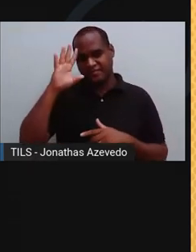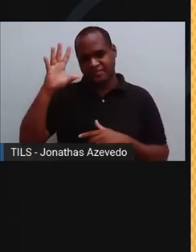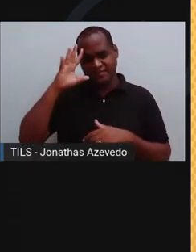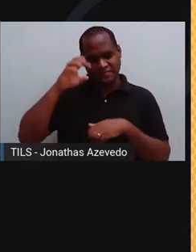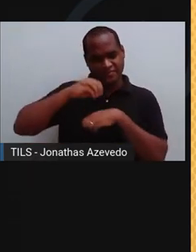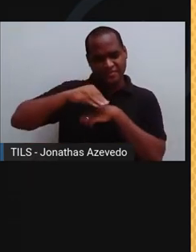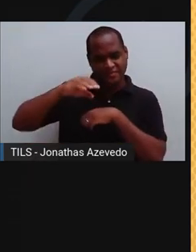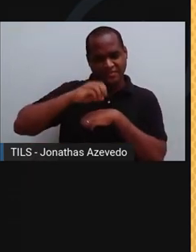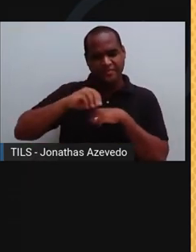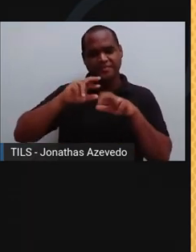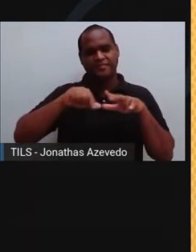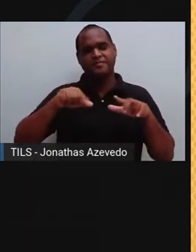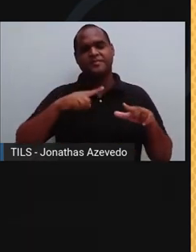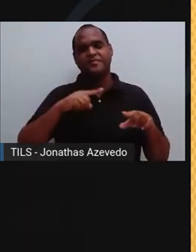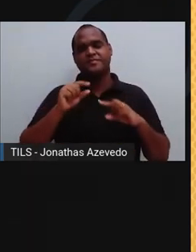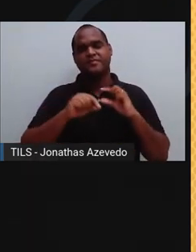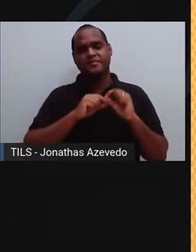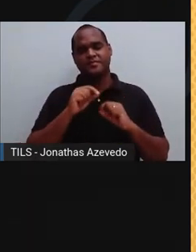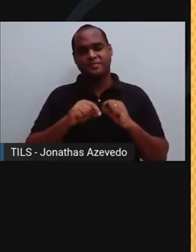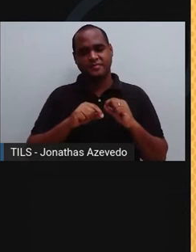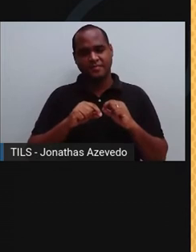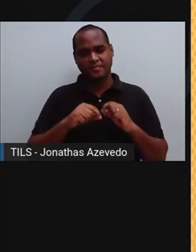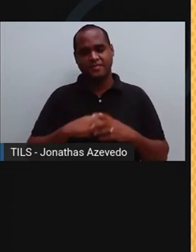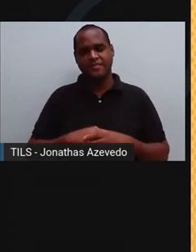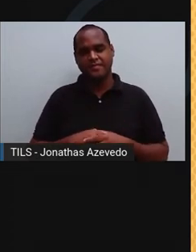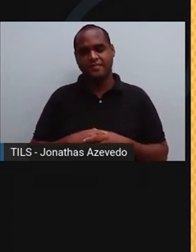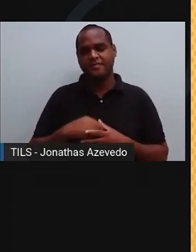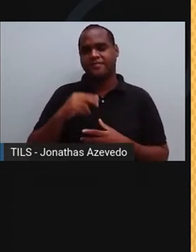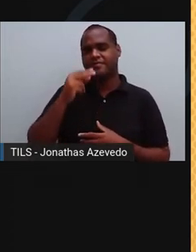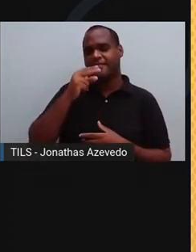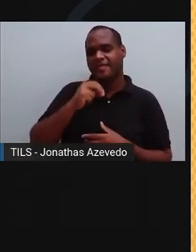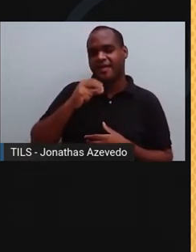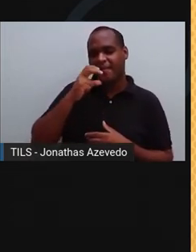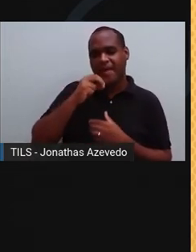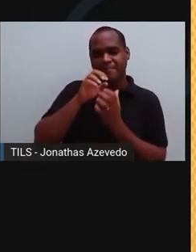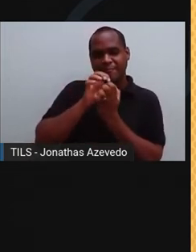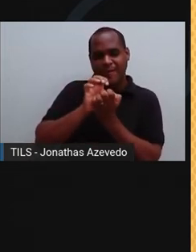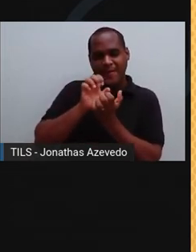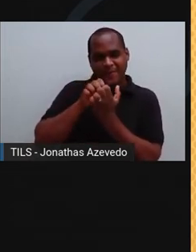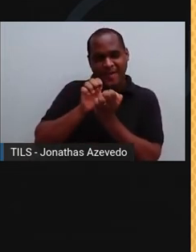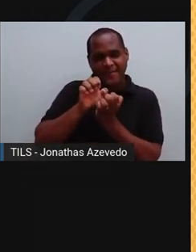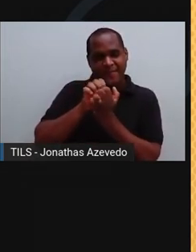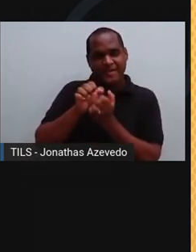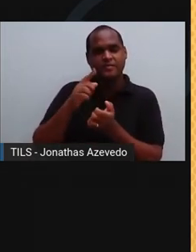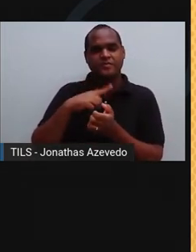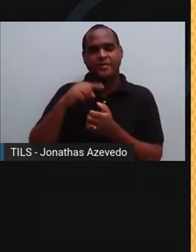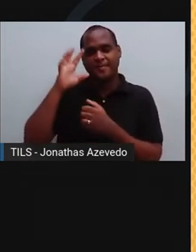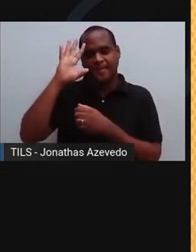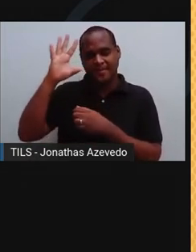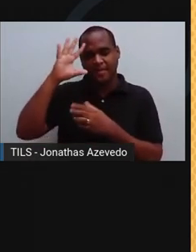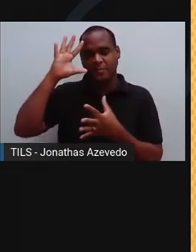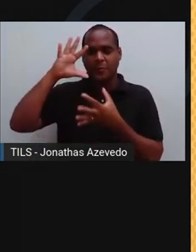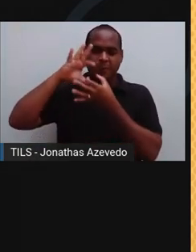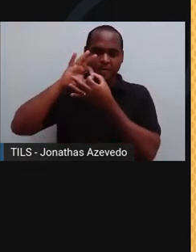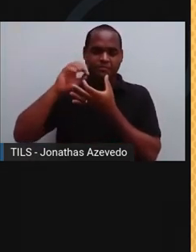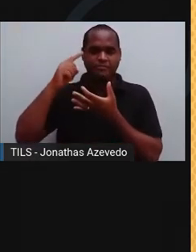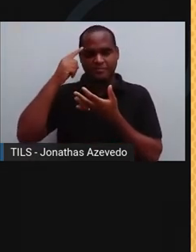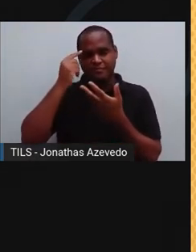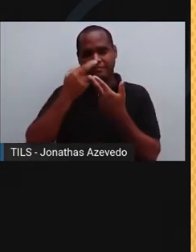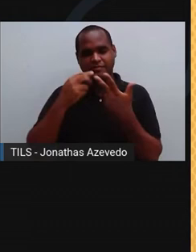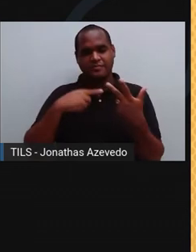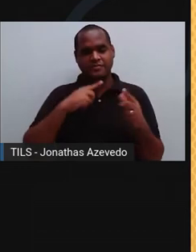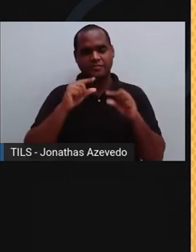contato com as papilas gustativas que estão na língua. As papilas gustativas passam esta informação para o cérebro através dos nervos